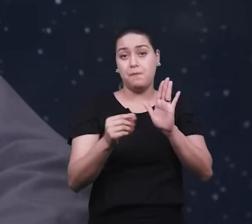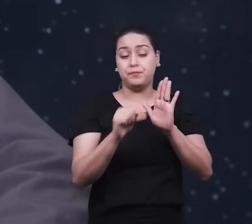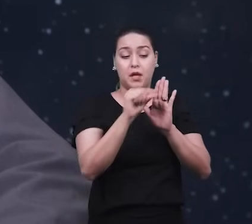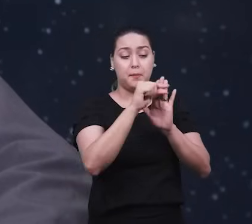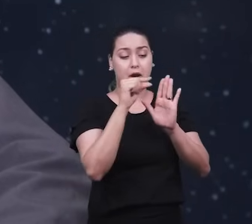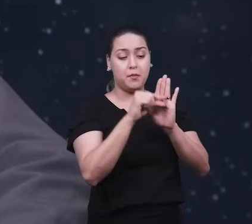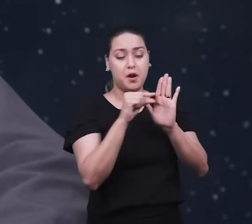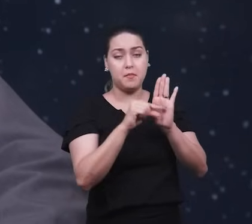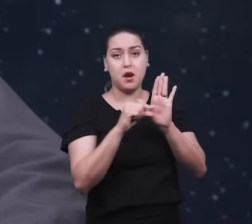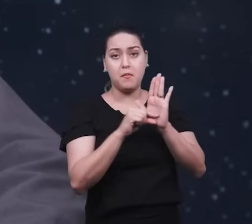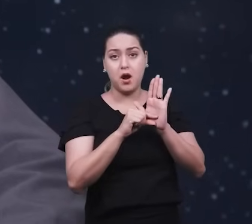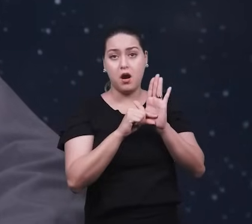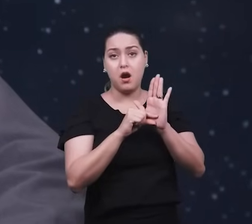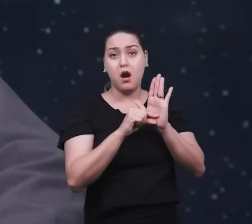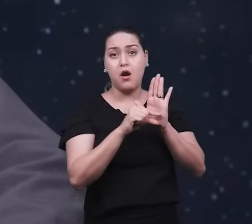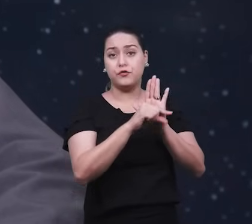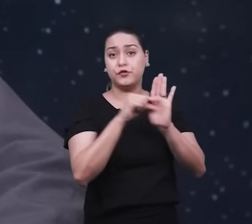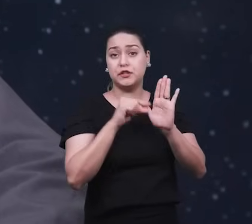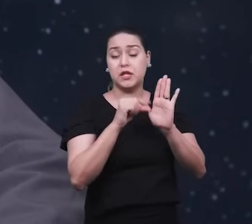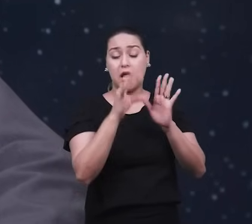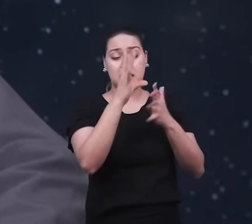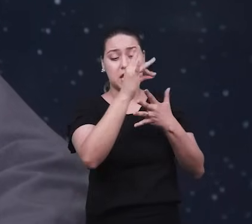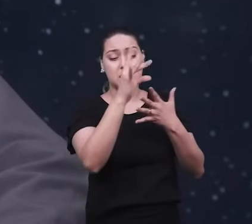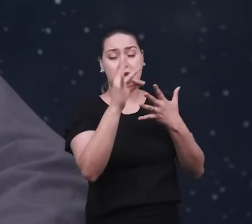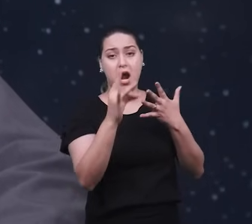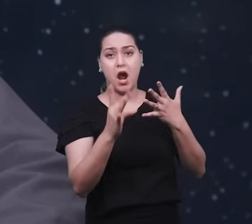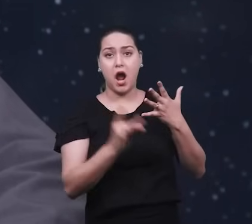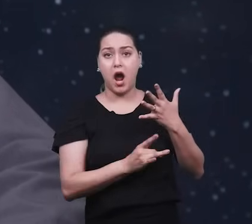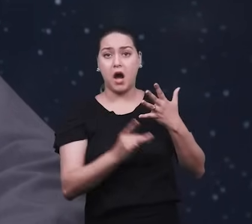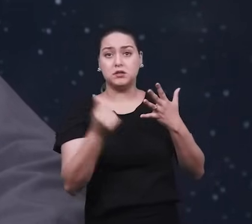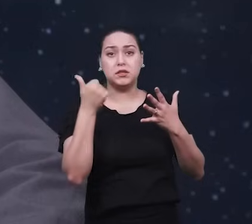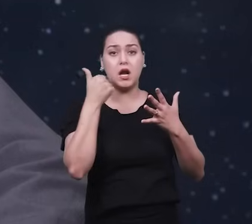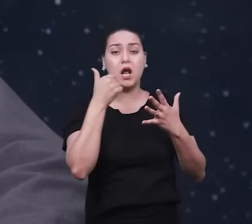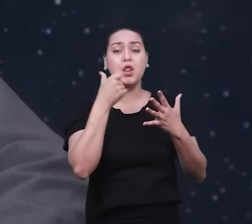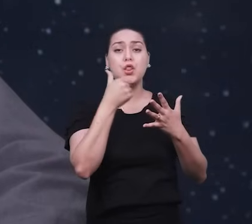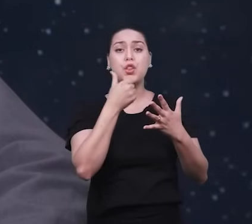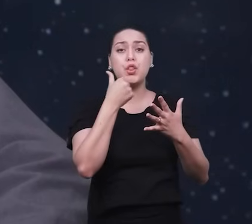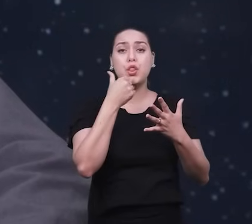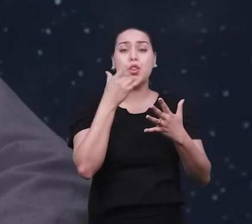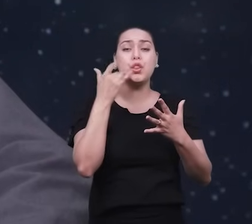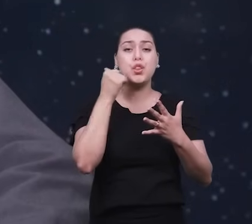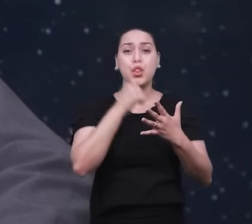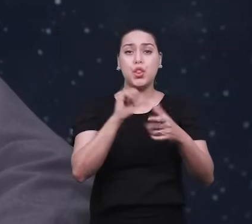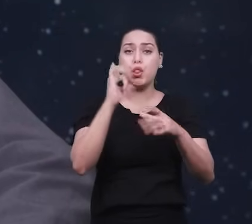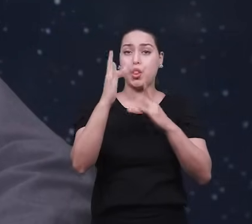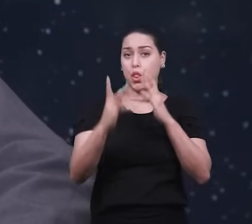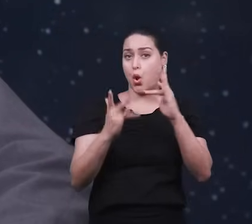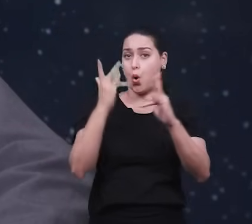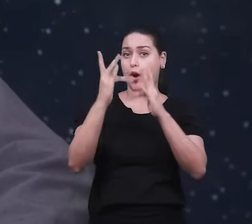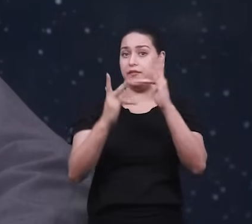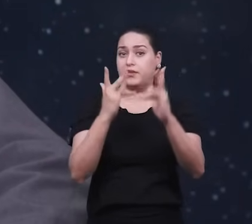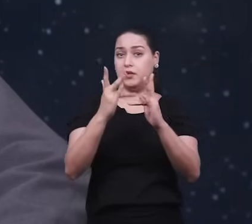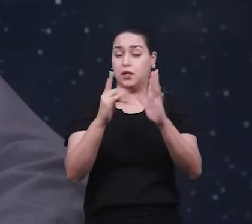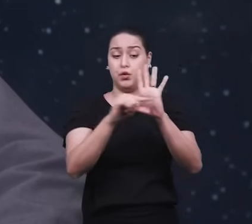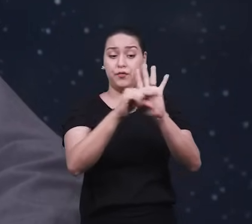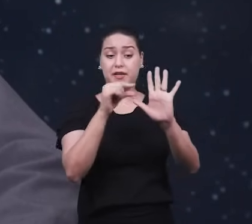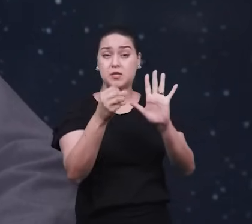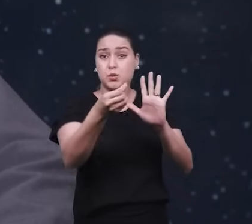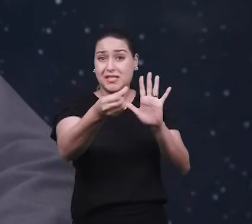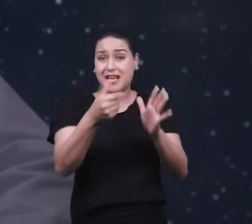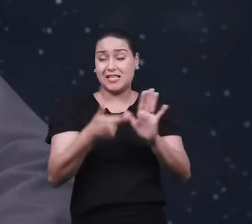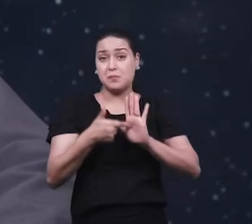uma descrição que é feita sobre a noiva e, de repente, versículo 6 aparece esse versículo. No versículo